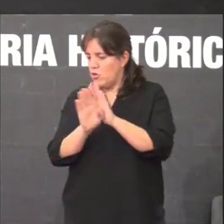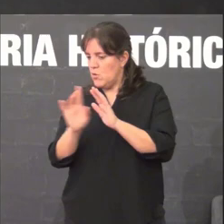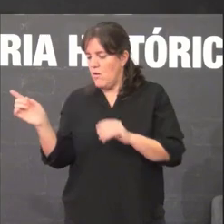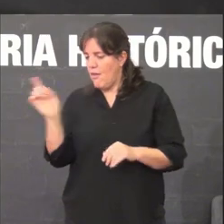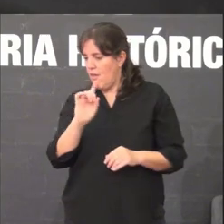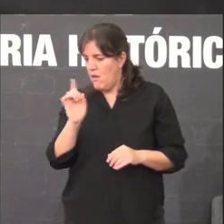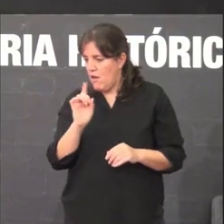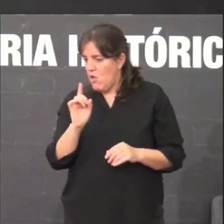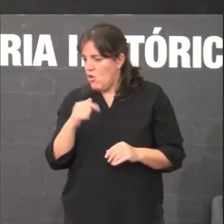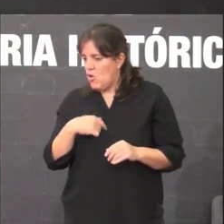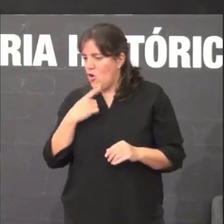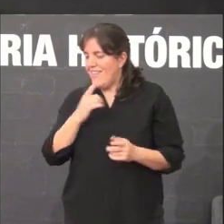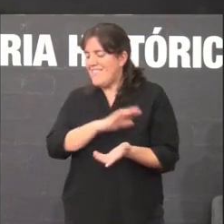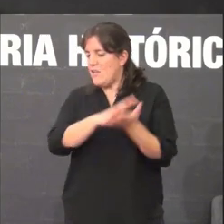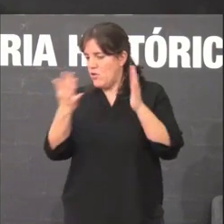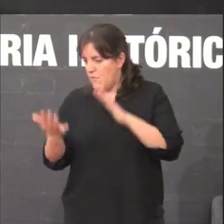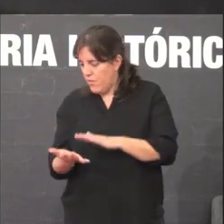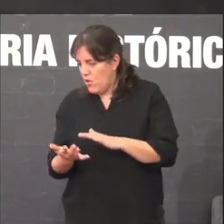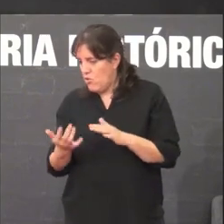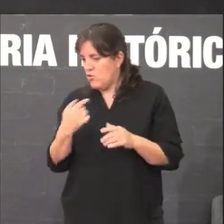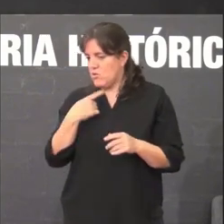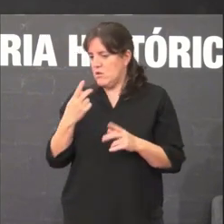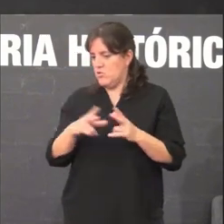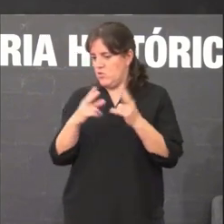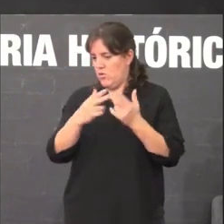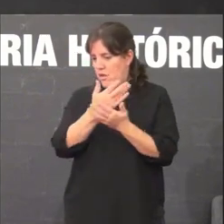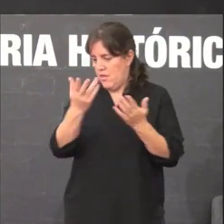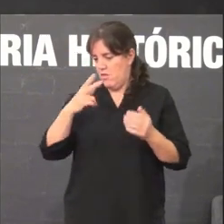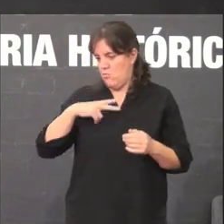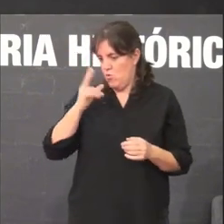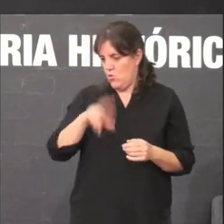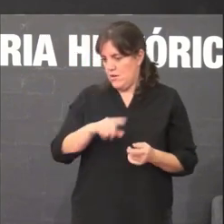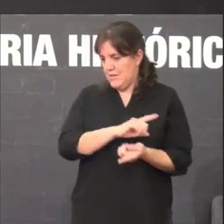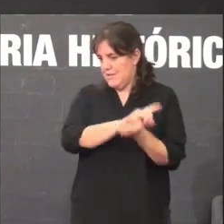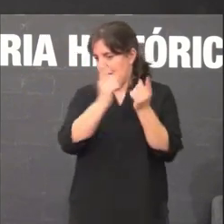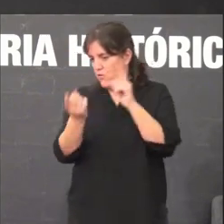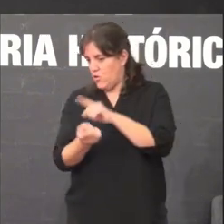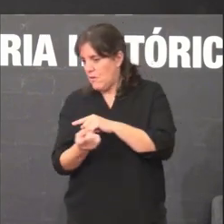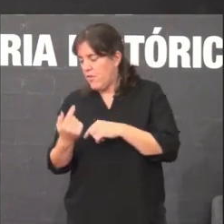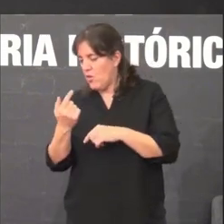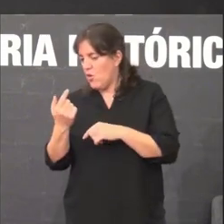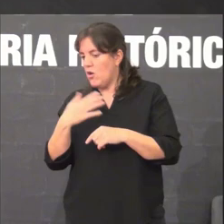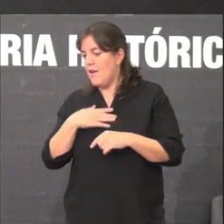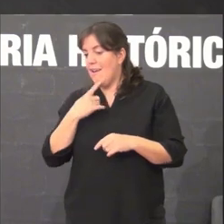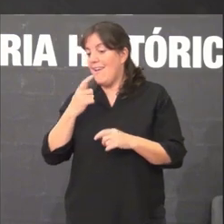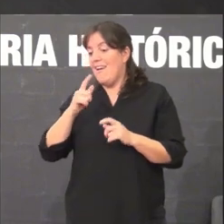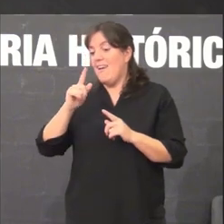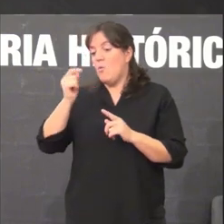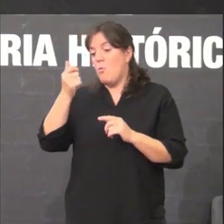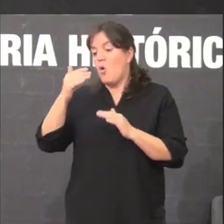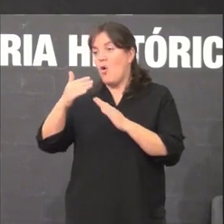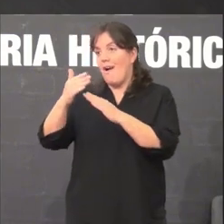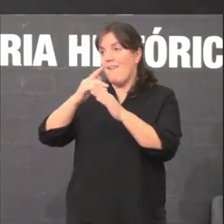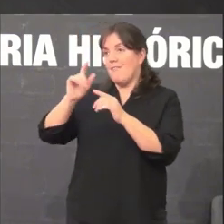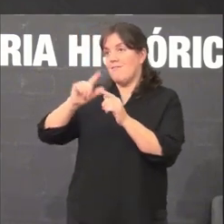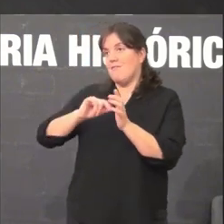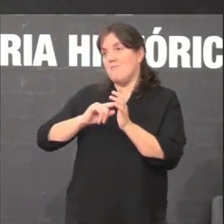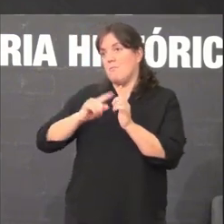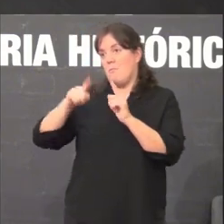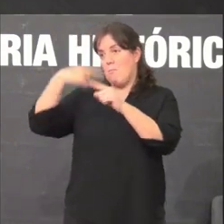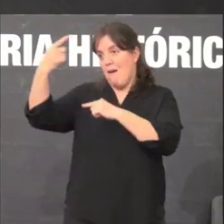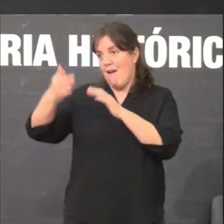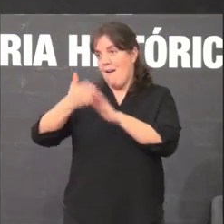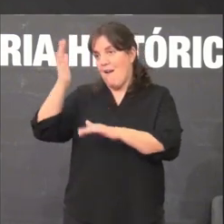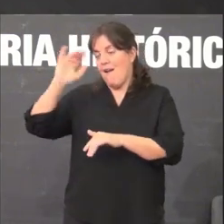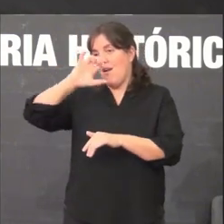continuidade de transformações da sociedade portuguesa a caminho da Europa e de uma democracia do